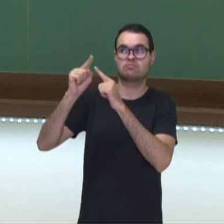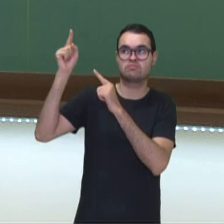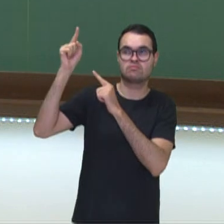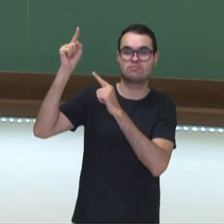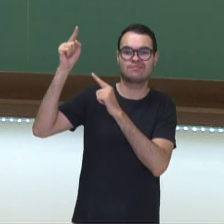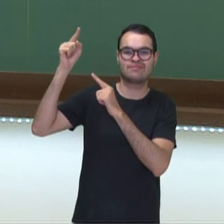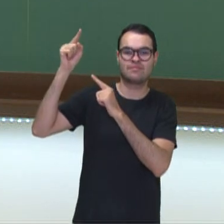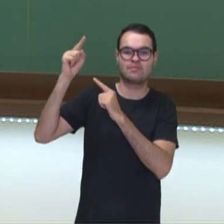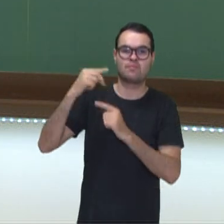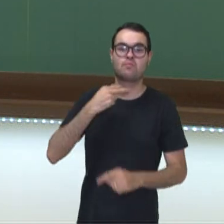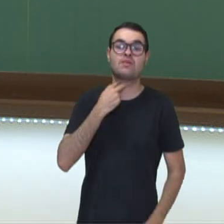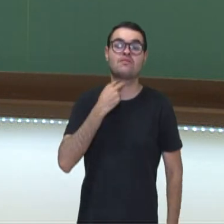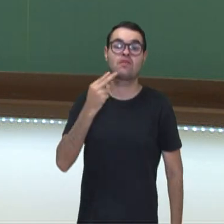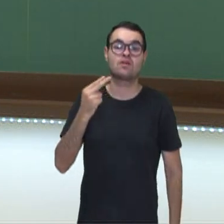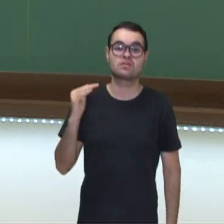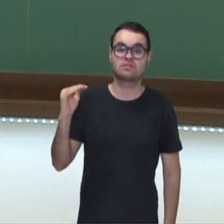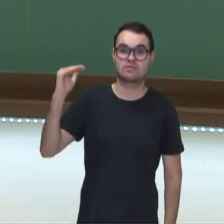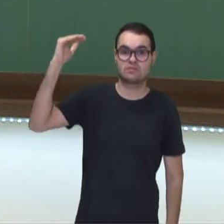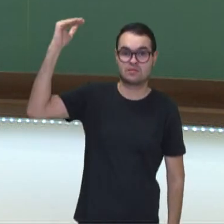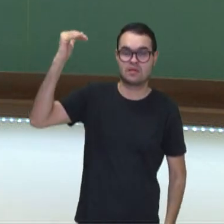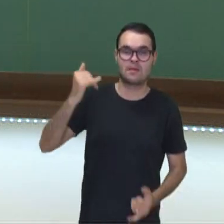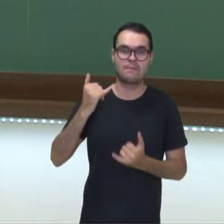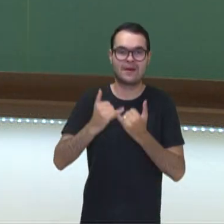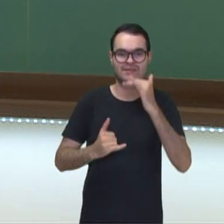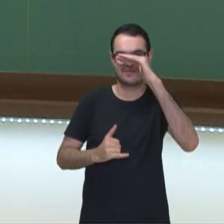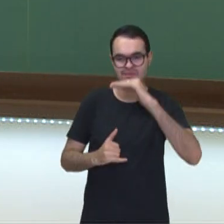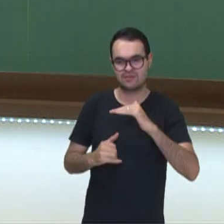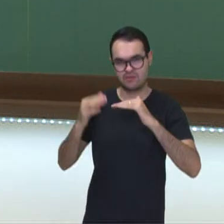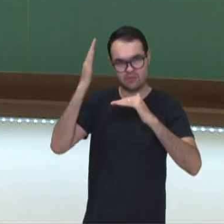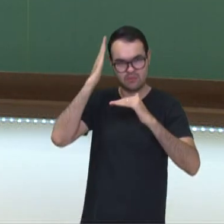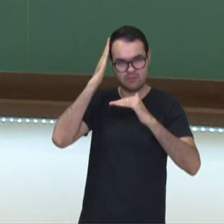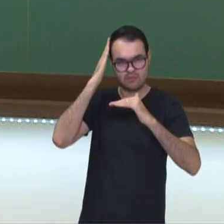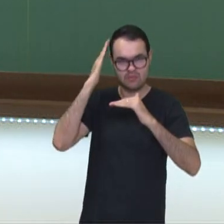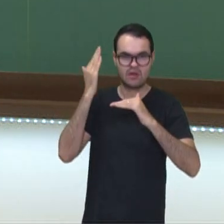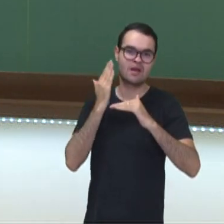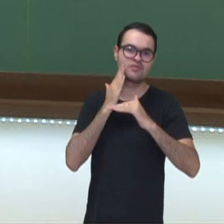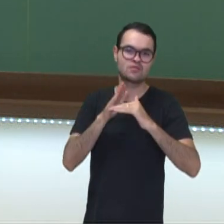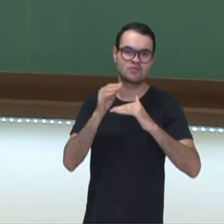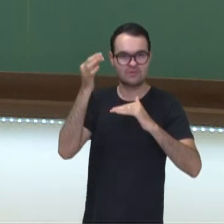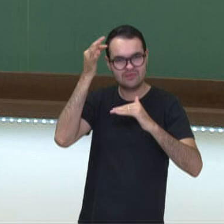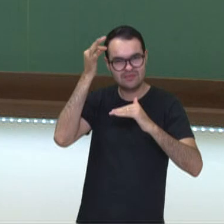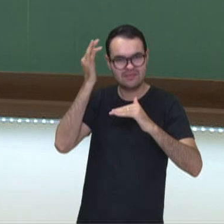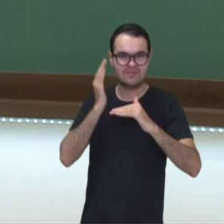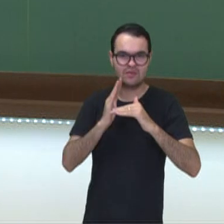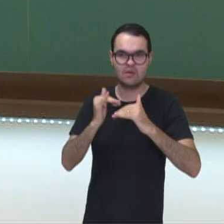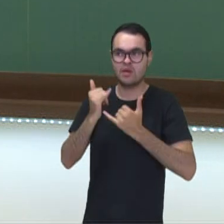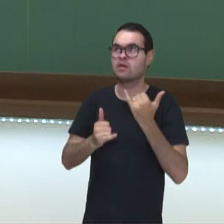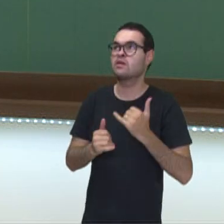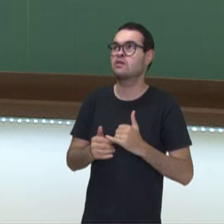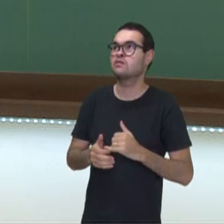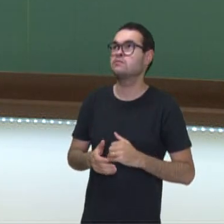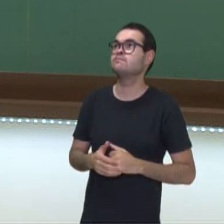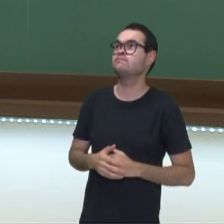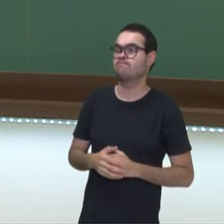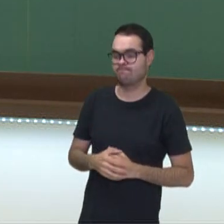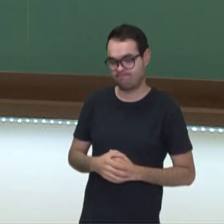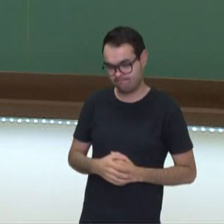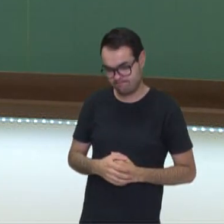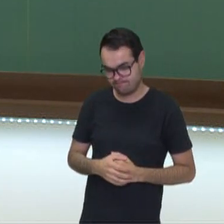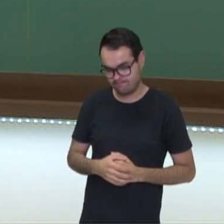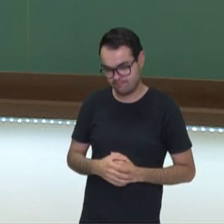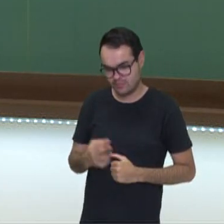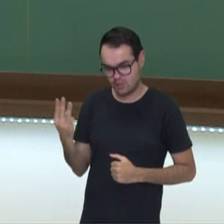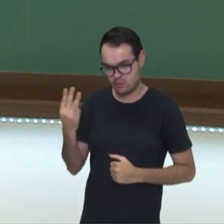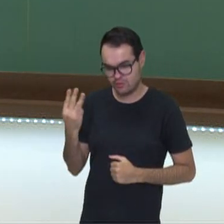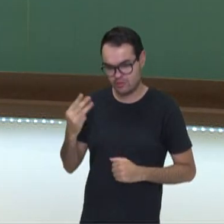E que submete o Armandinho, nosso herói, nosso personagem, a ficar de cabeça baixa. Apenas no